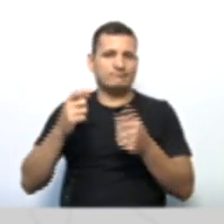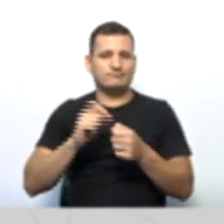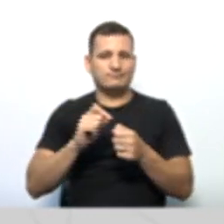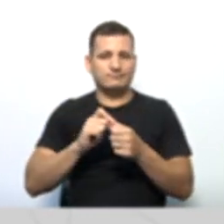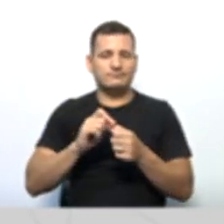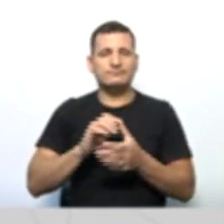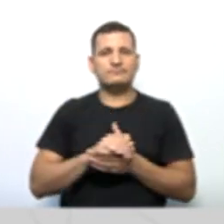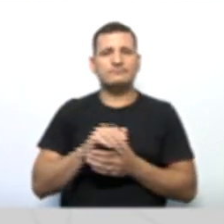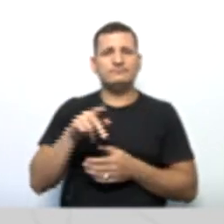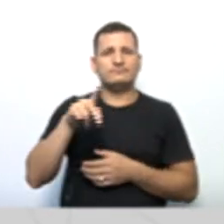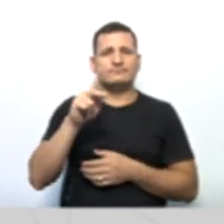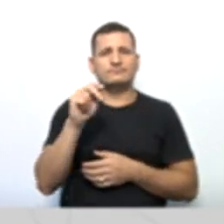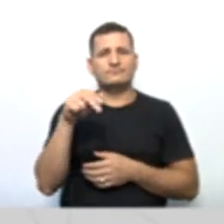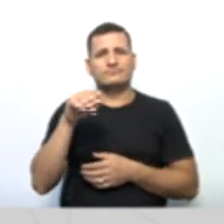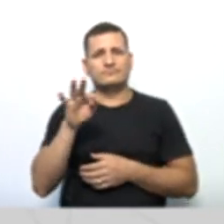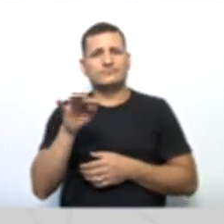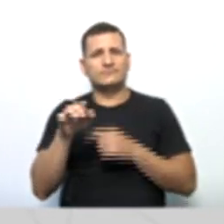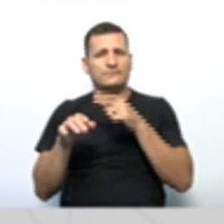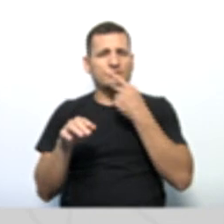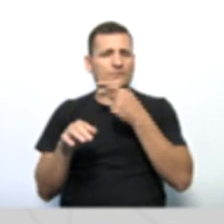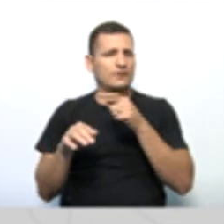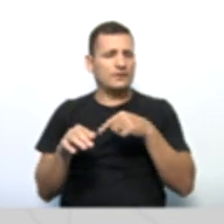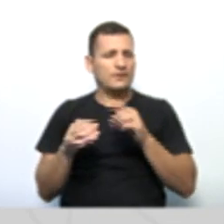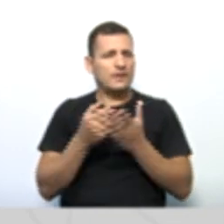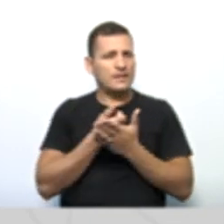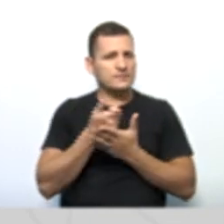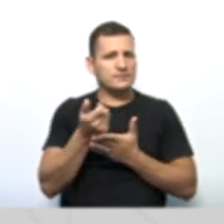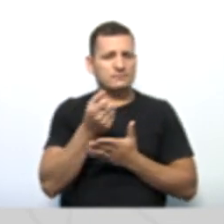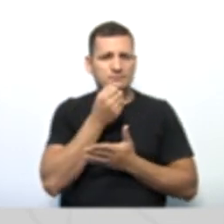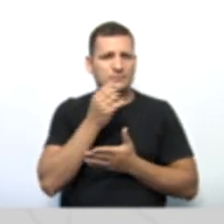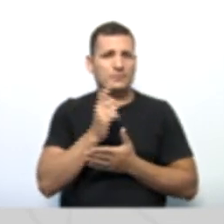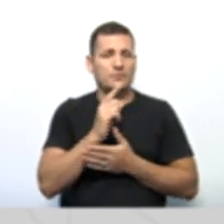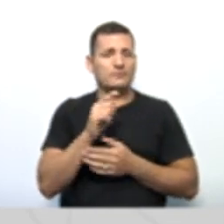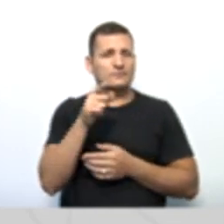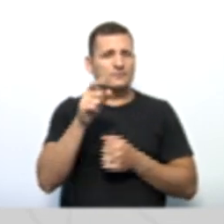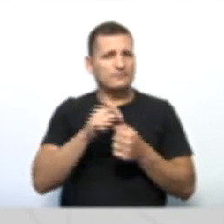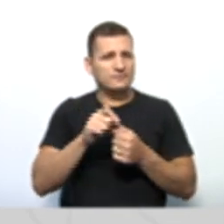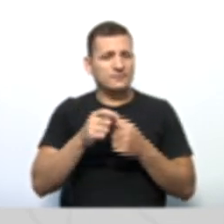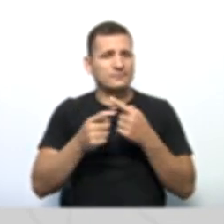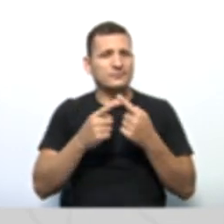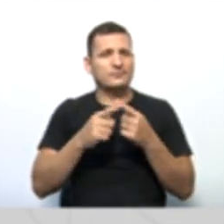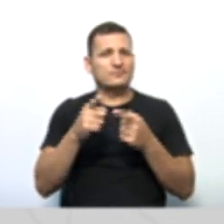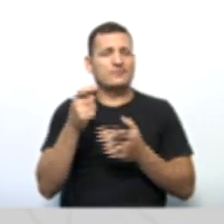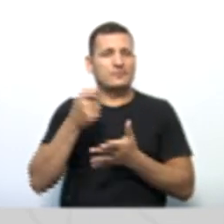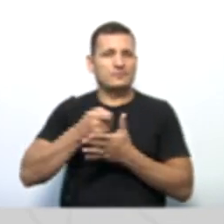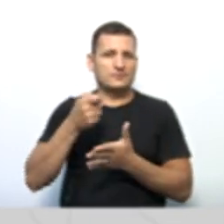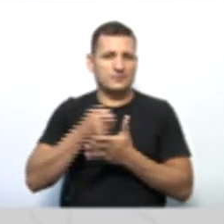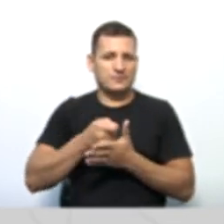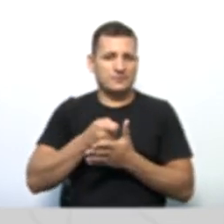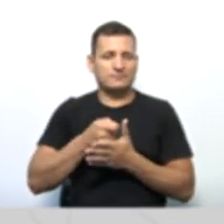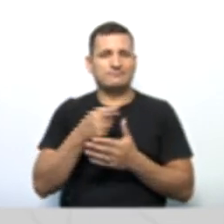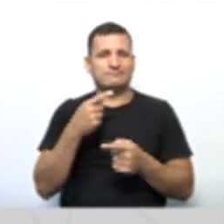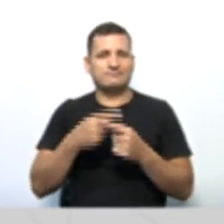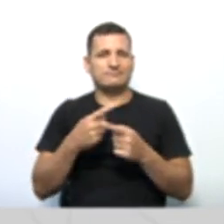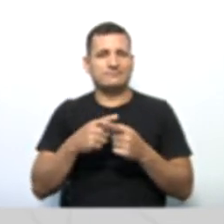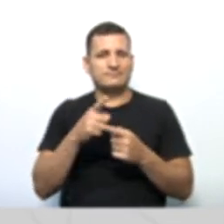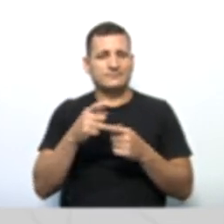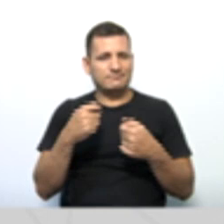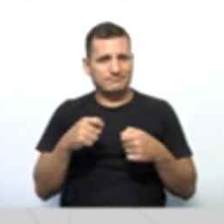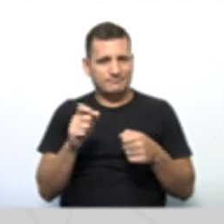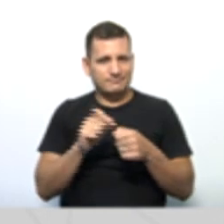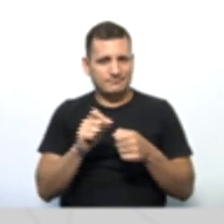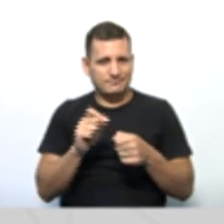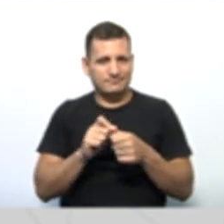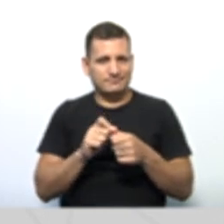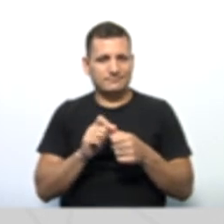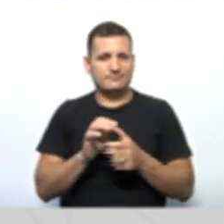o Kant, essa ação ela não é boa de verdade. Você está fazendo isso só porque você é obrigado, só porque você tem que fazer.